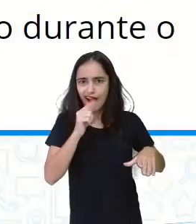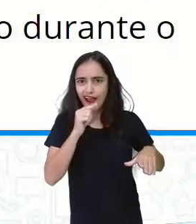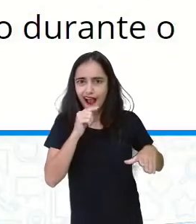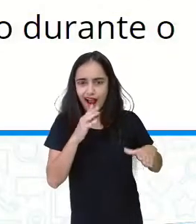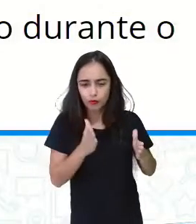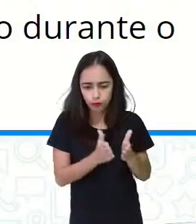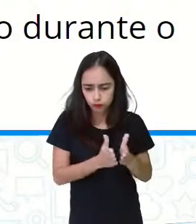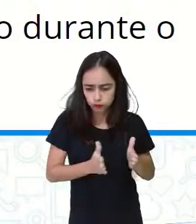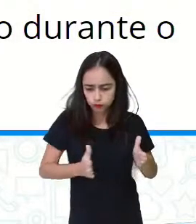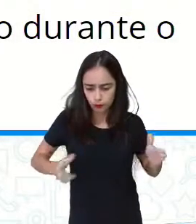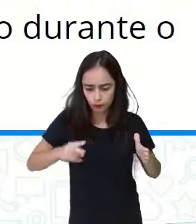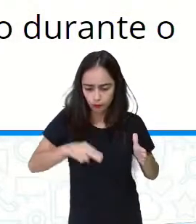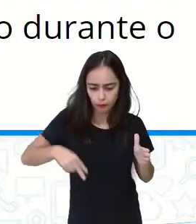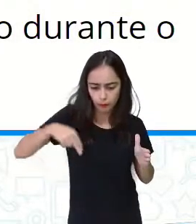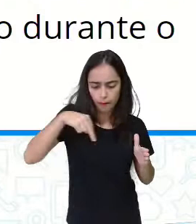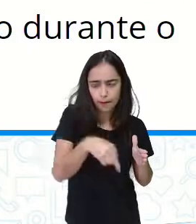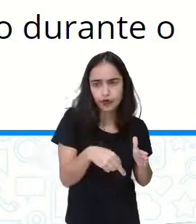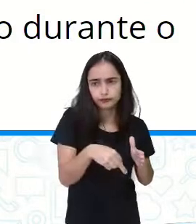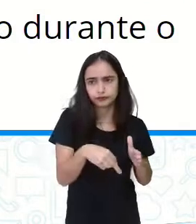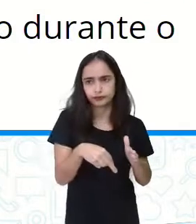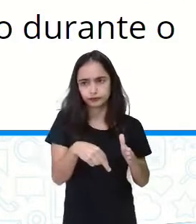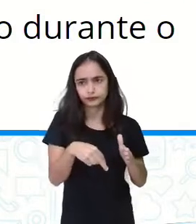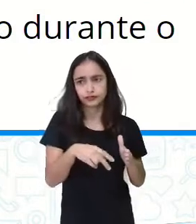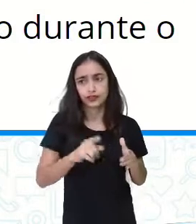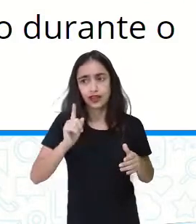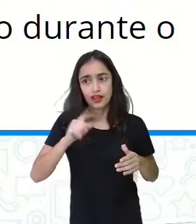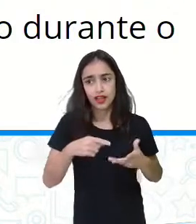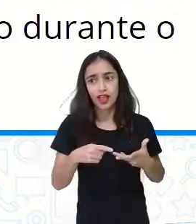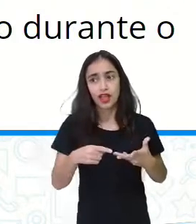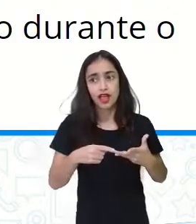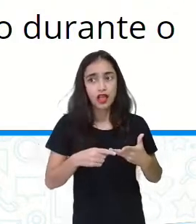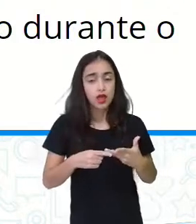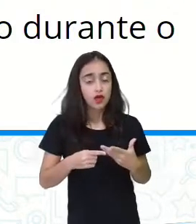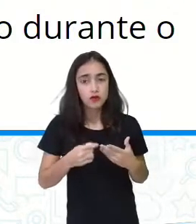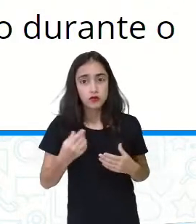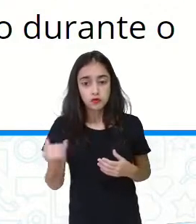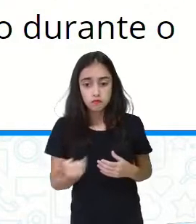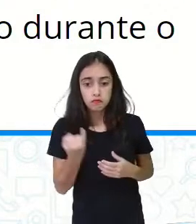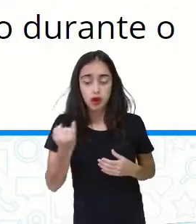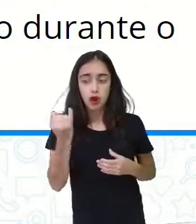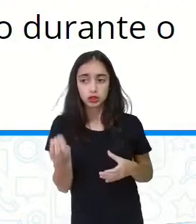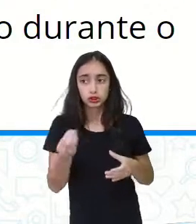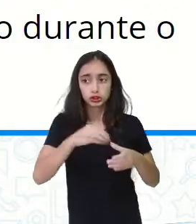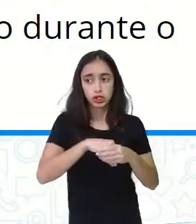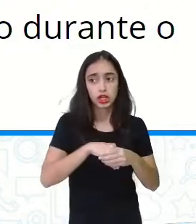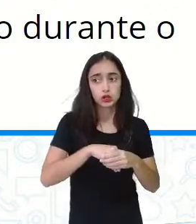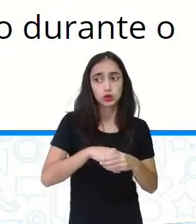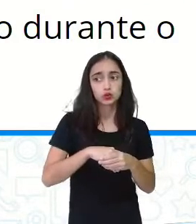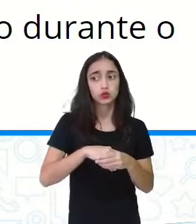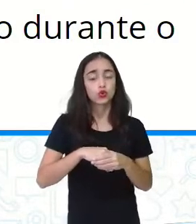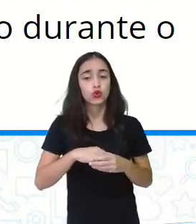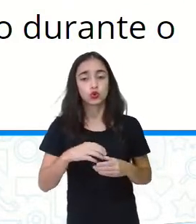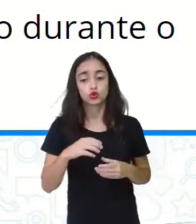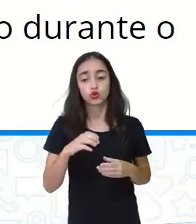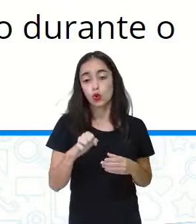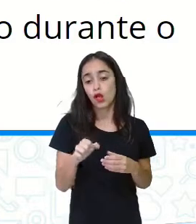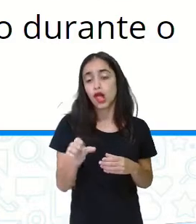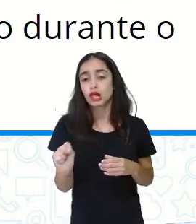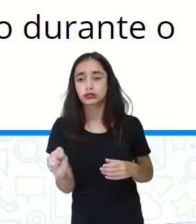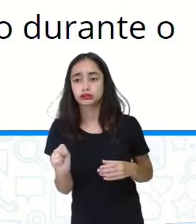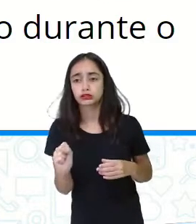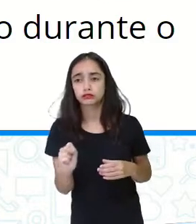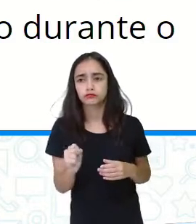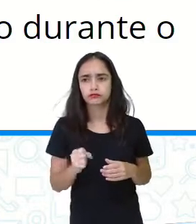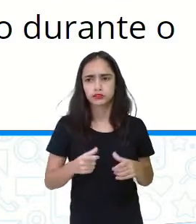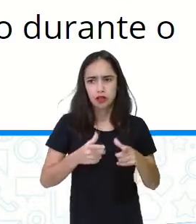Santo local tem sido descoberto por moradores da grande Vitória no calor a piscina de